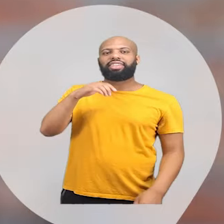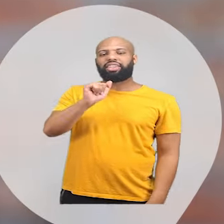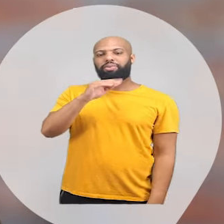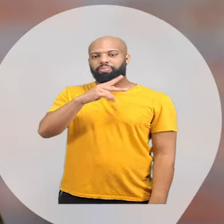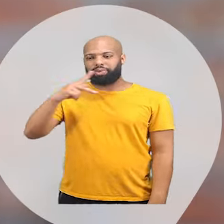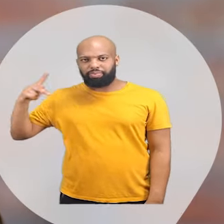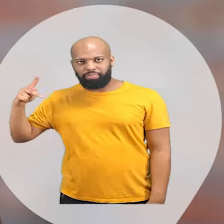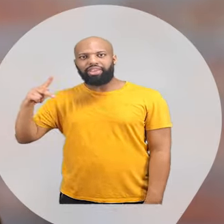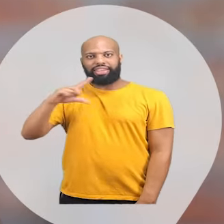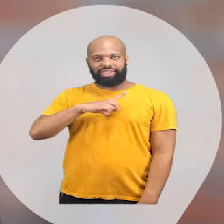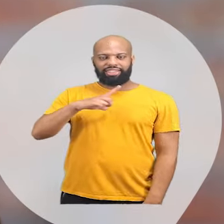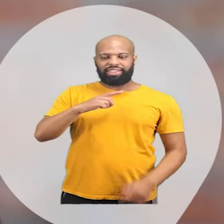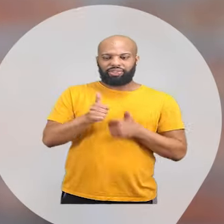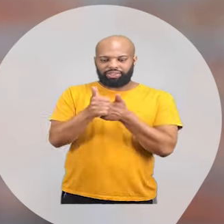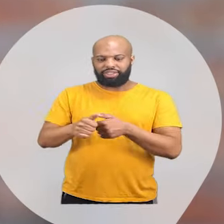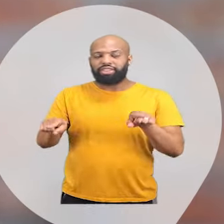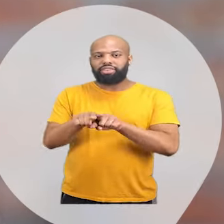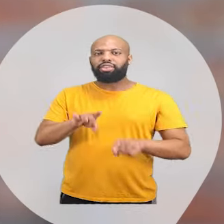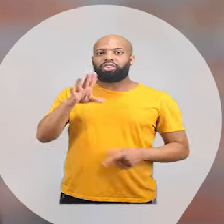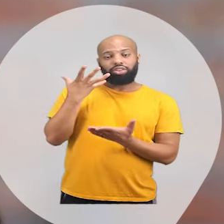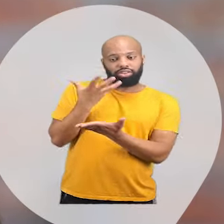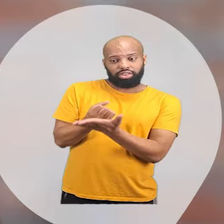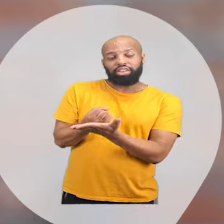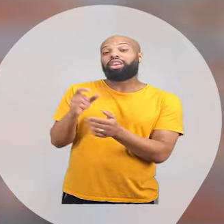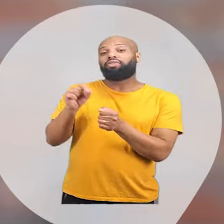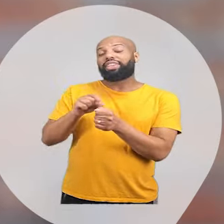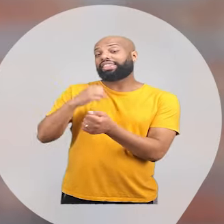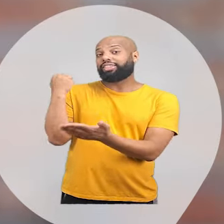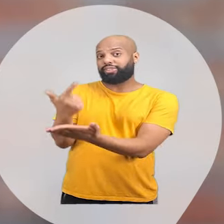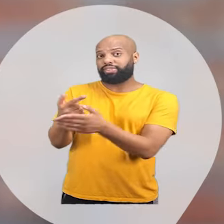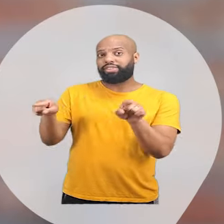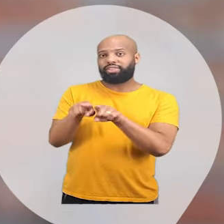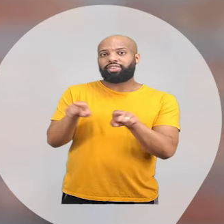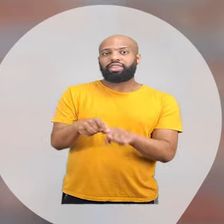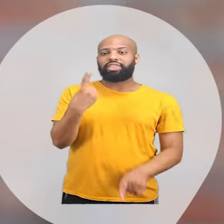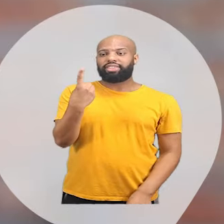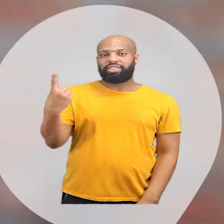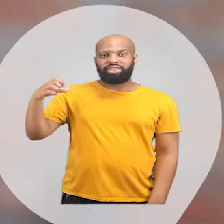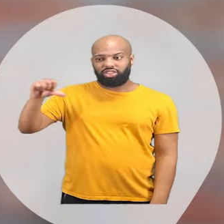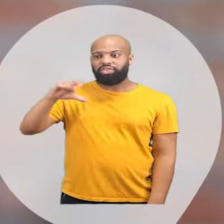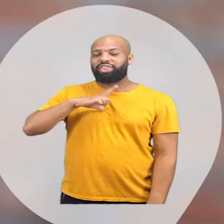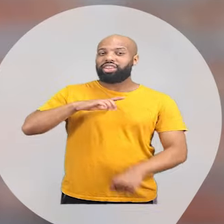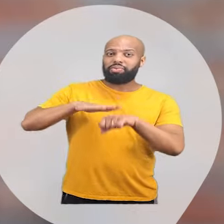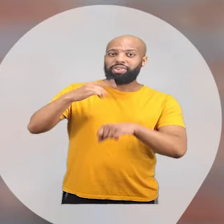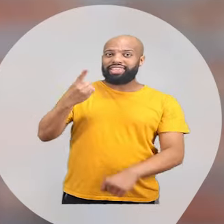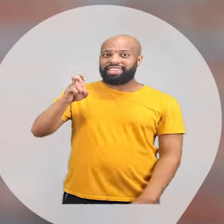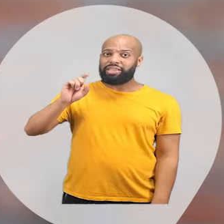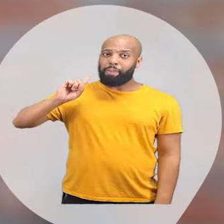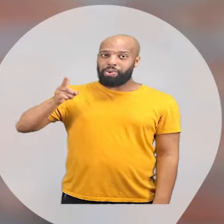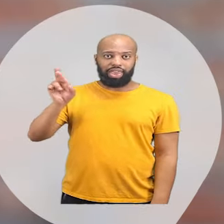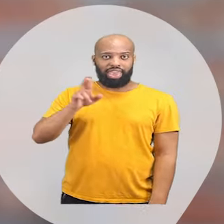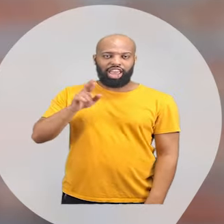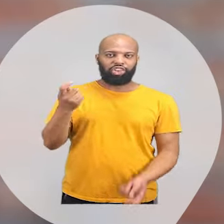o aplicativo guia swb para você só baixar e fazer a compra custa r$ 119 você tem mais de 15